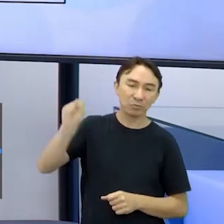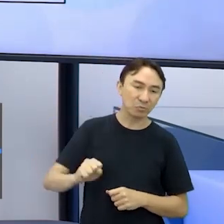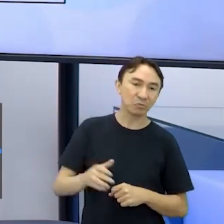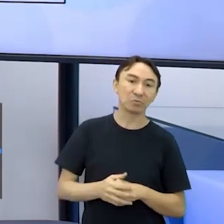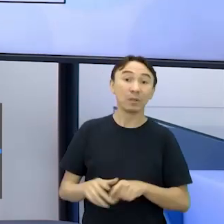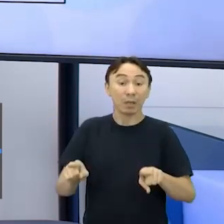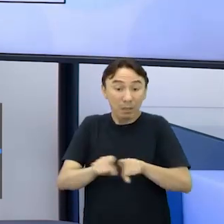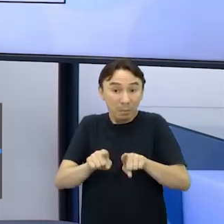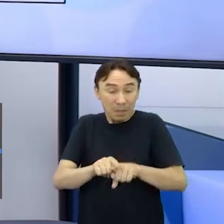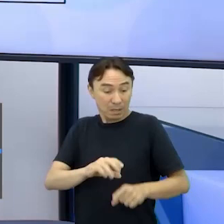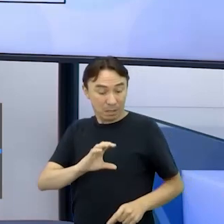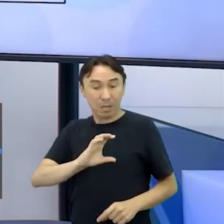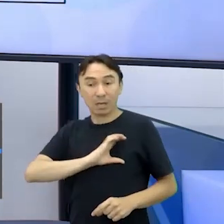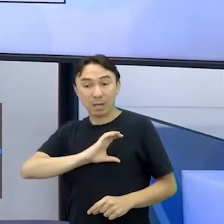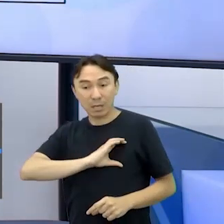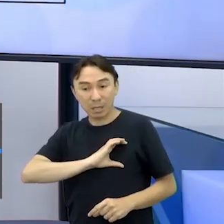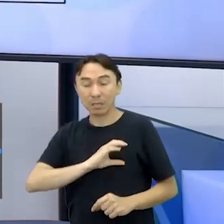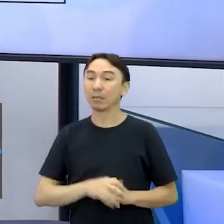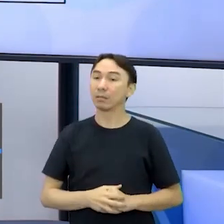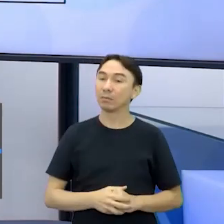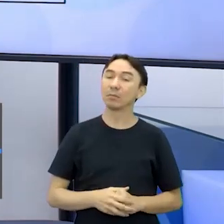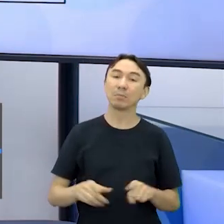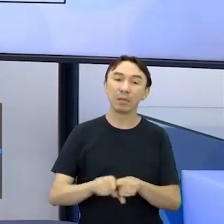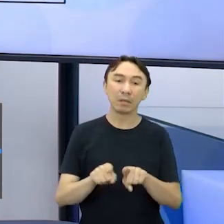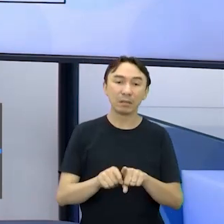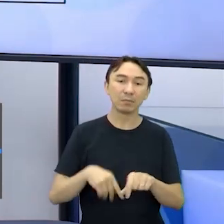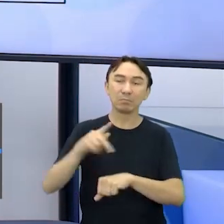falam língua inglesa, tem lá Irlanda,